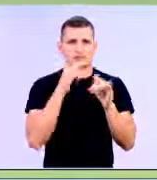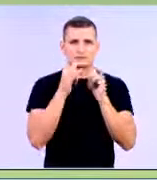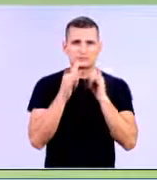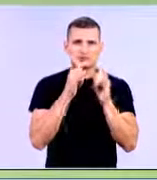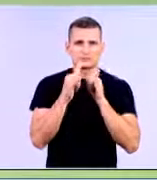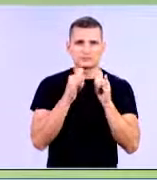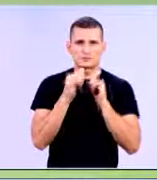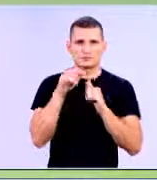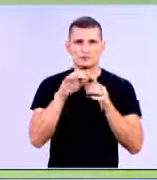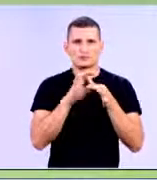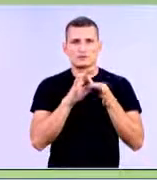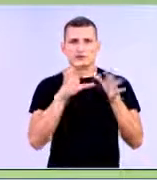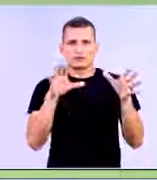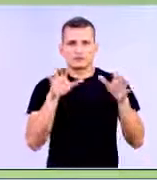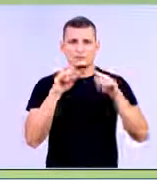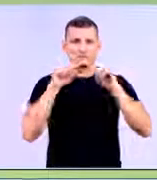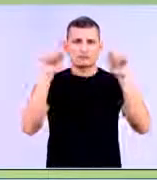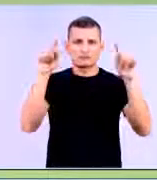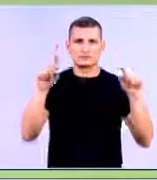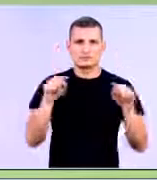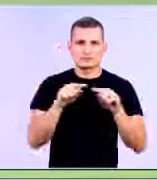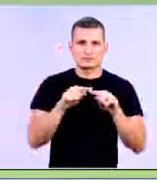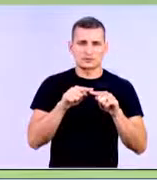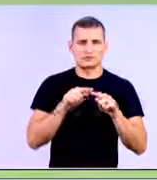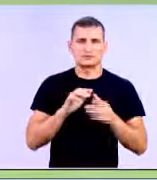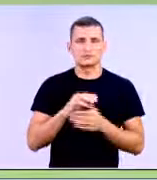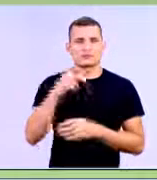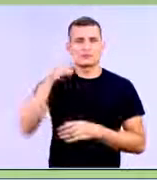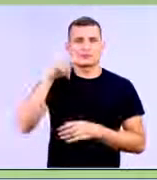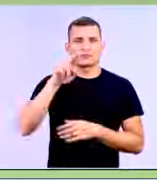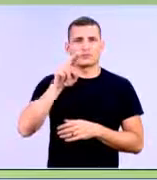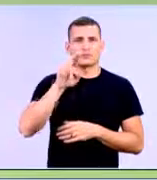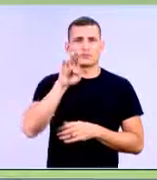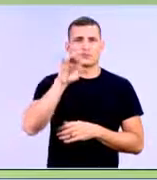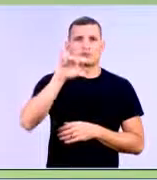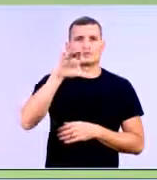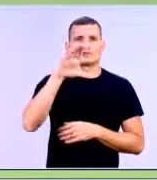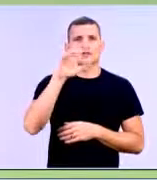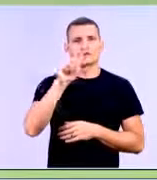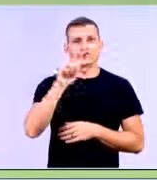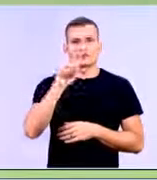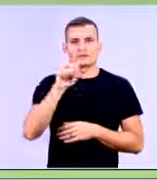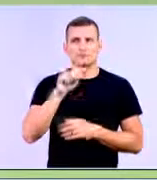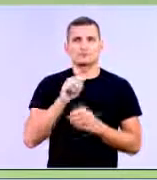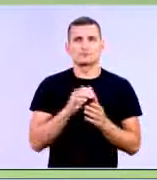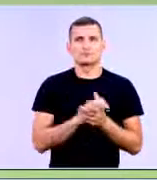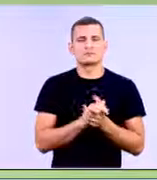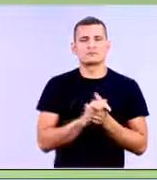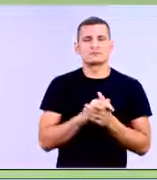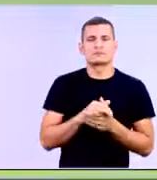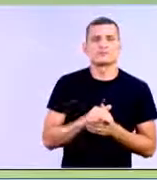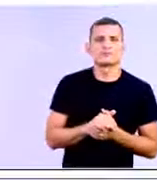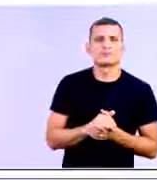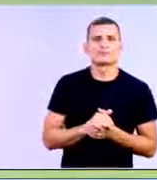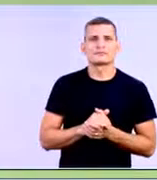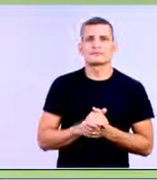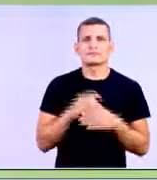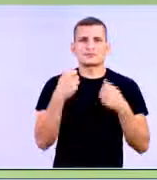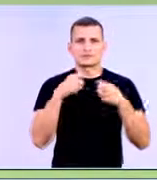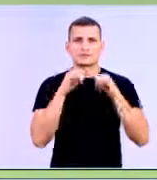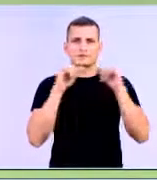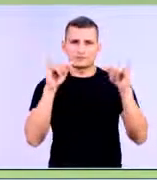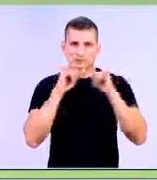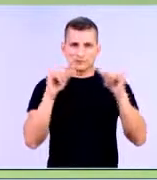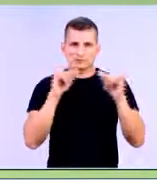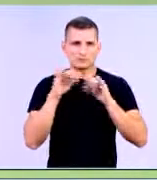são liberadas aos funcionários. E a pública, claro, né? Um panfleto promocional, algo assim, tem que ser divulgado mesmo